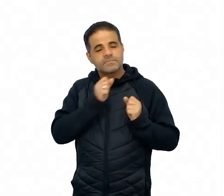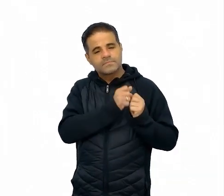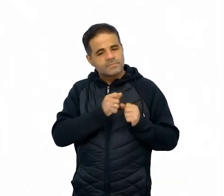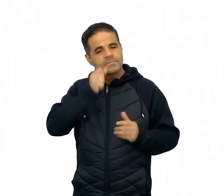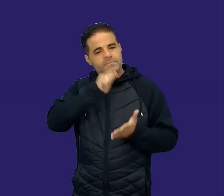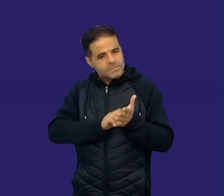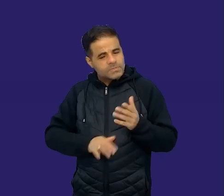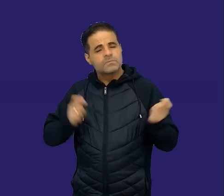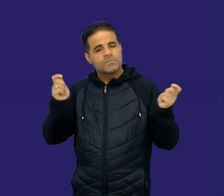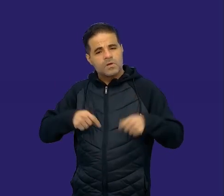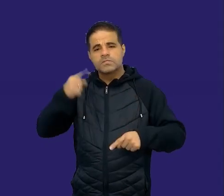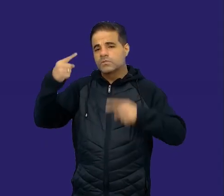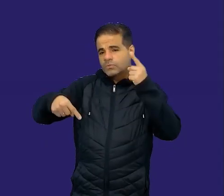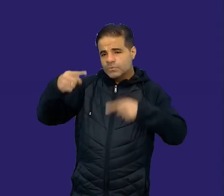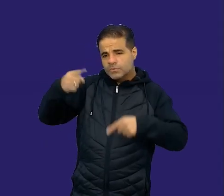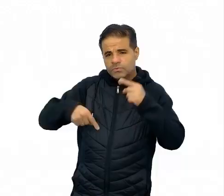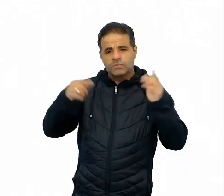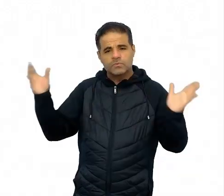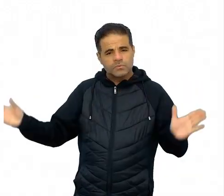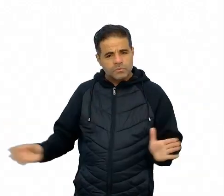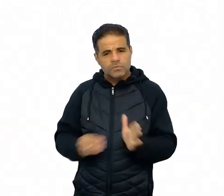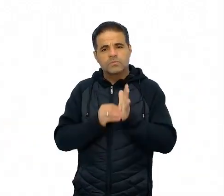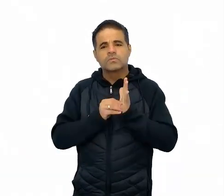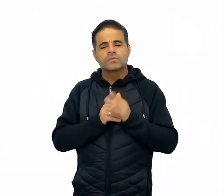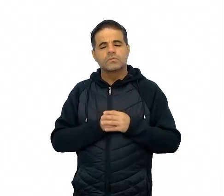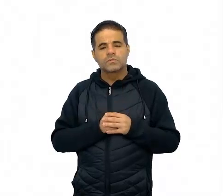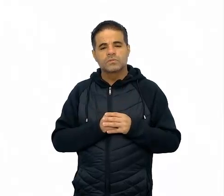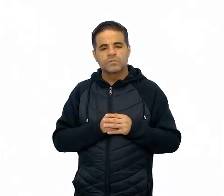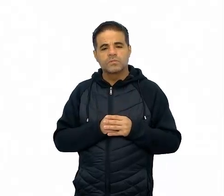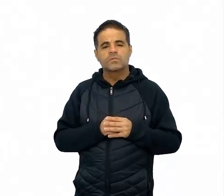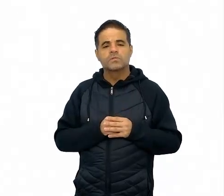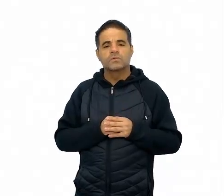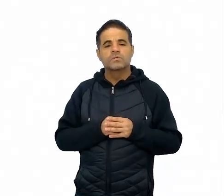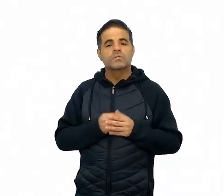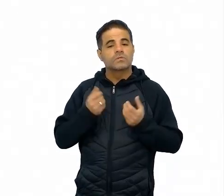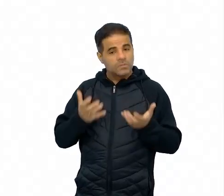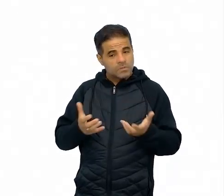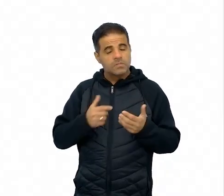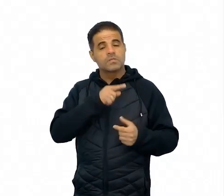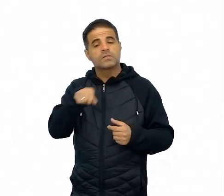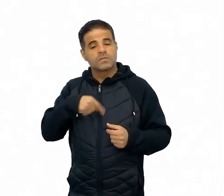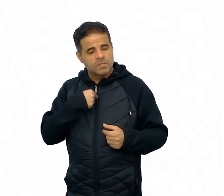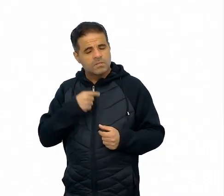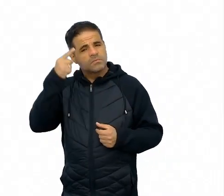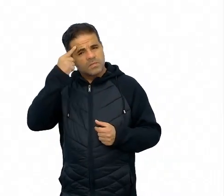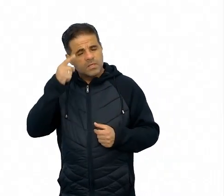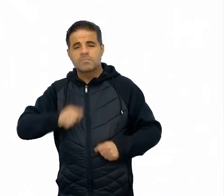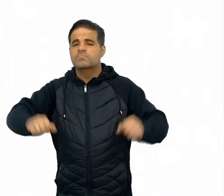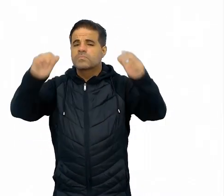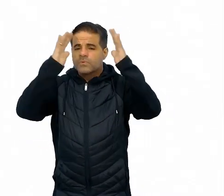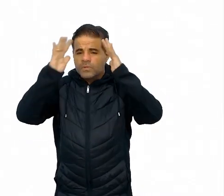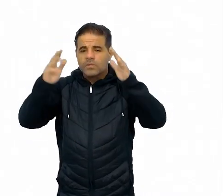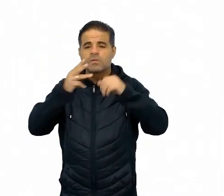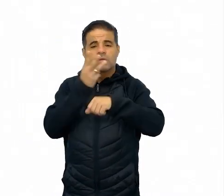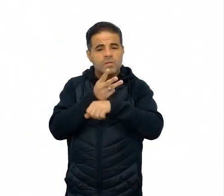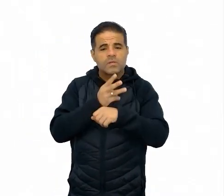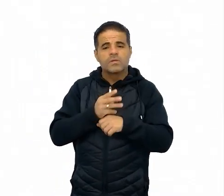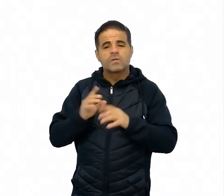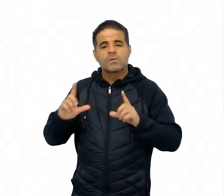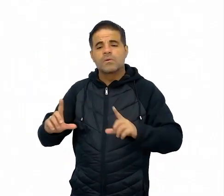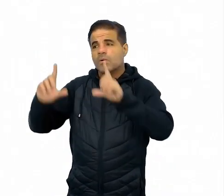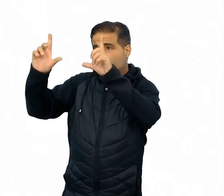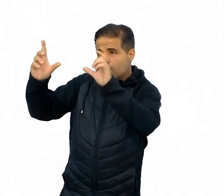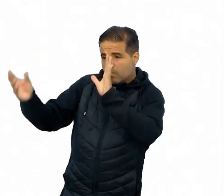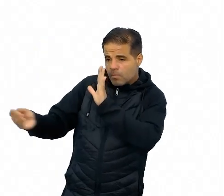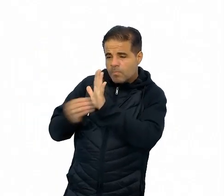gente possa discutir um pouquinho. Então, a gente gostaria que vocês tivessem em 3 segundos, a gente brinca, a